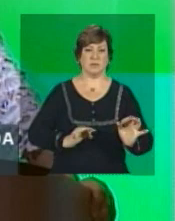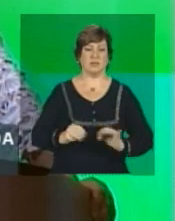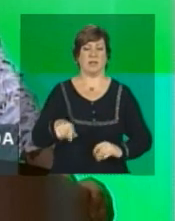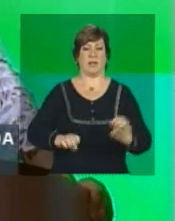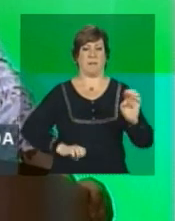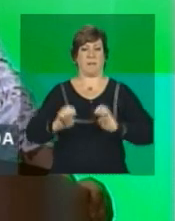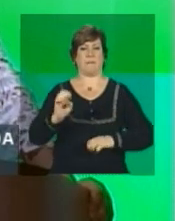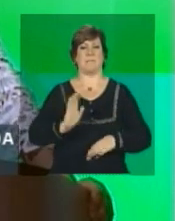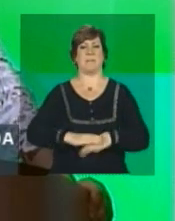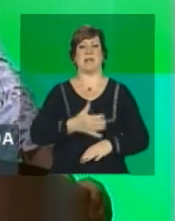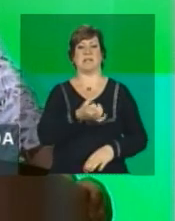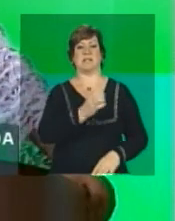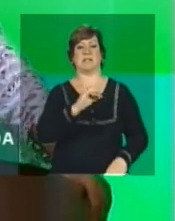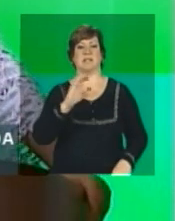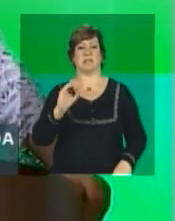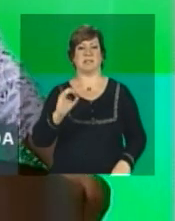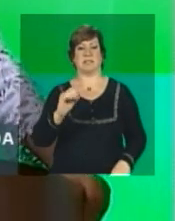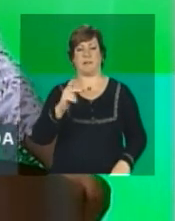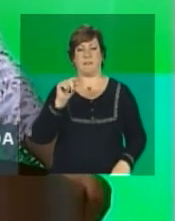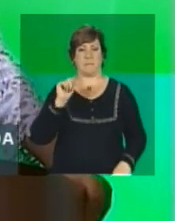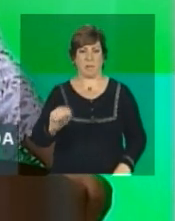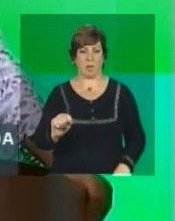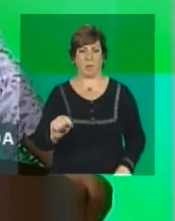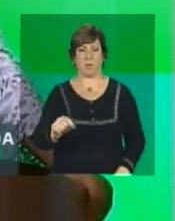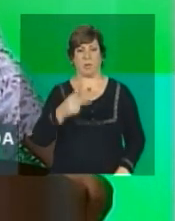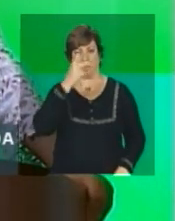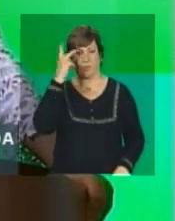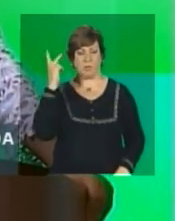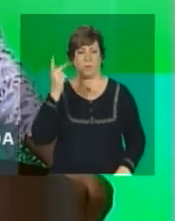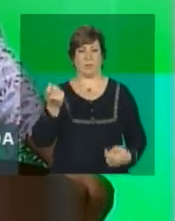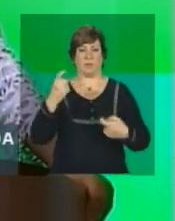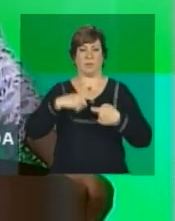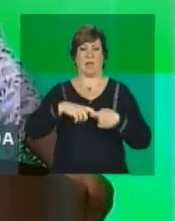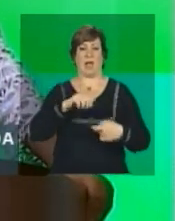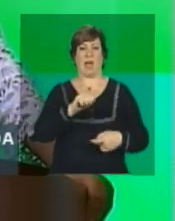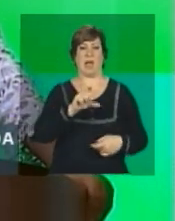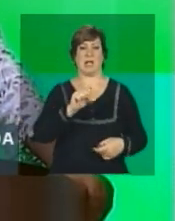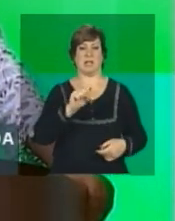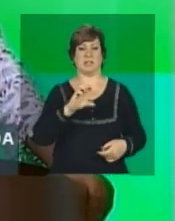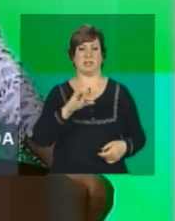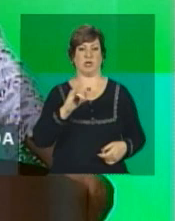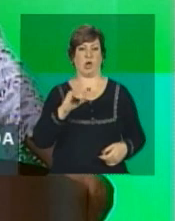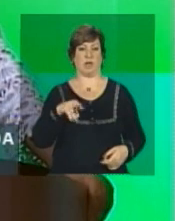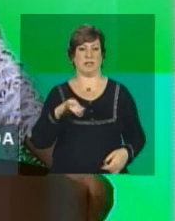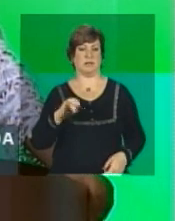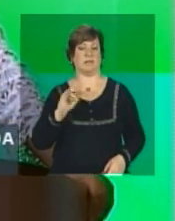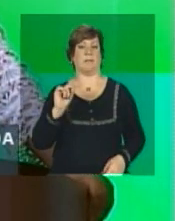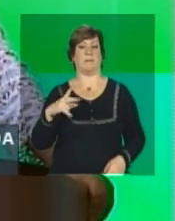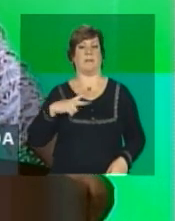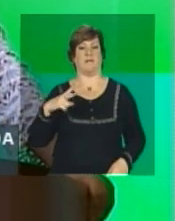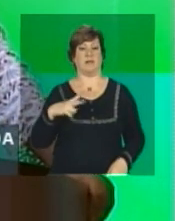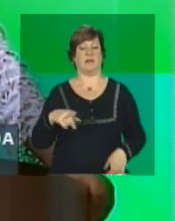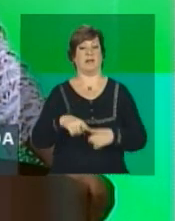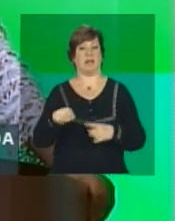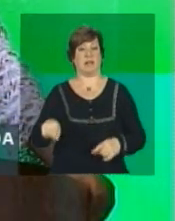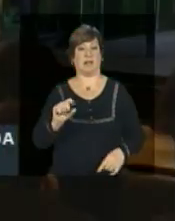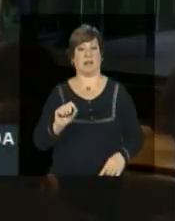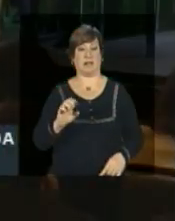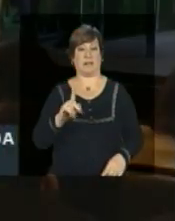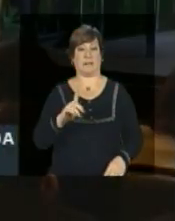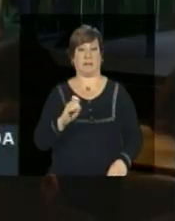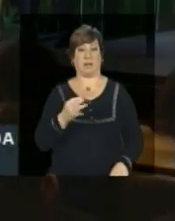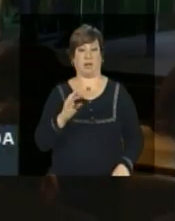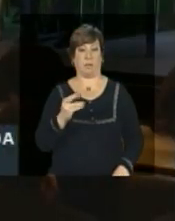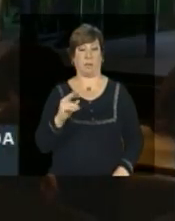de 600 mil acionistas privados, aos quais a Petrobras deve mostrar